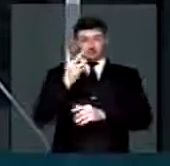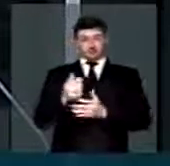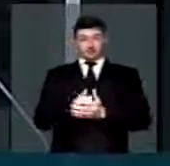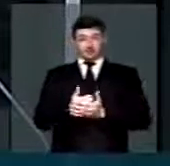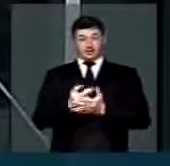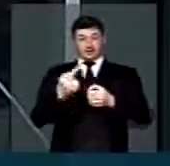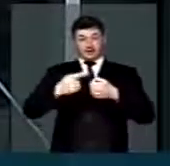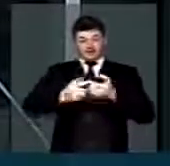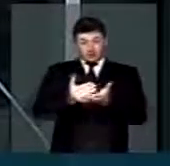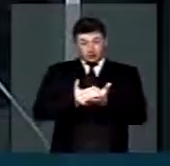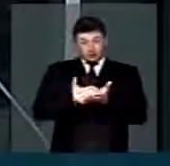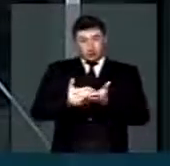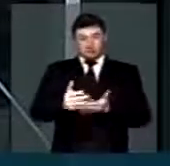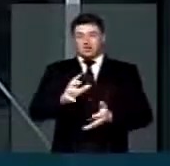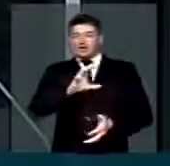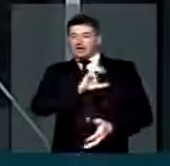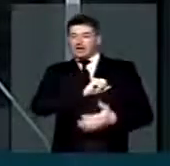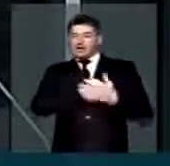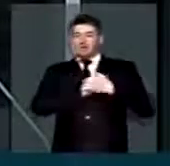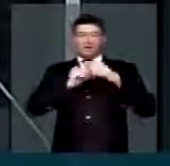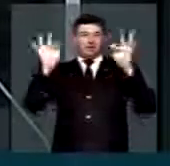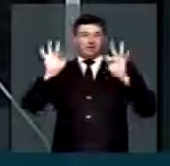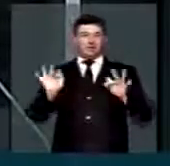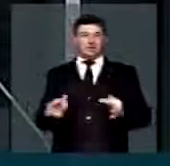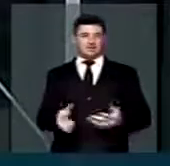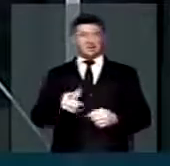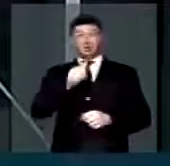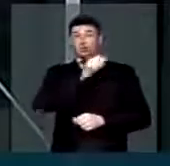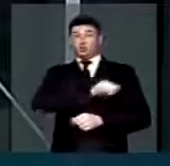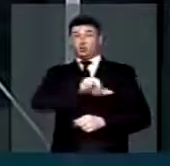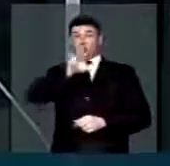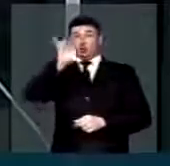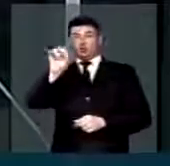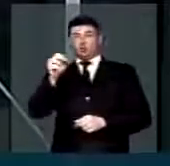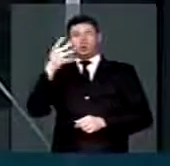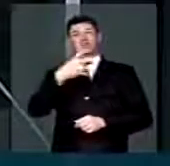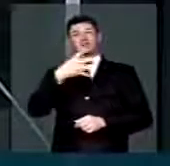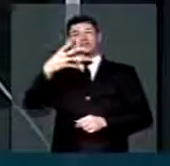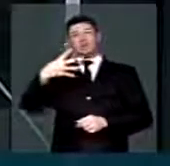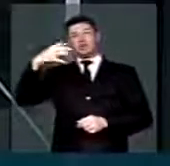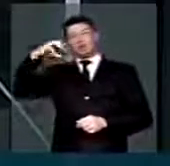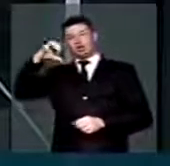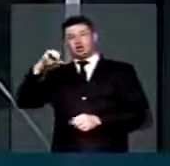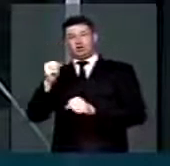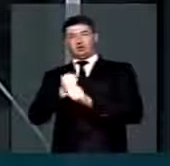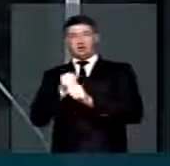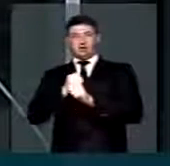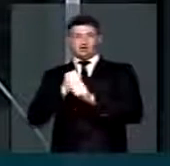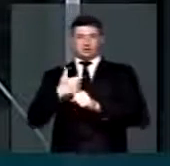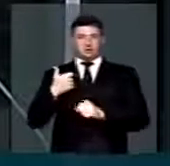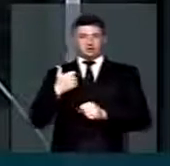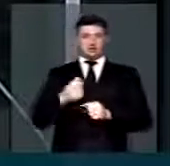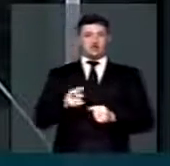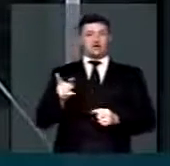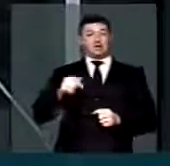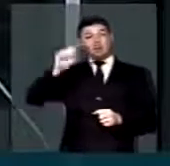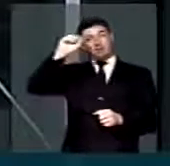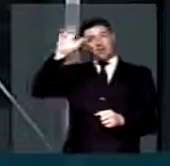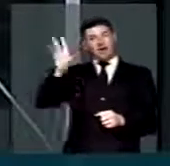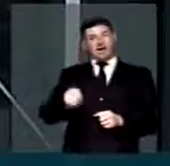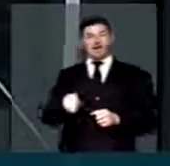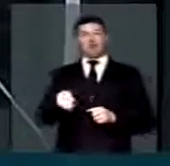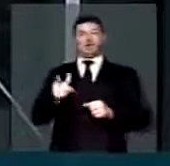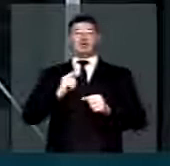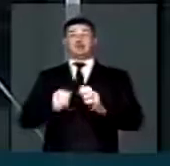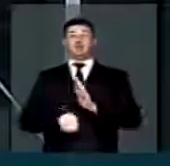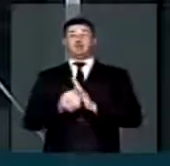partida, cidade chamada Felicidade, o Rio de Janeiro, há 449 anos, é uma pequena África cercada de